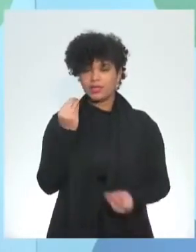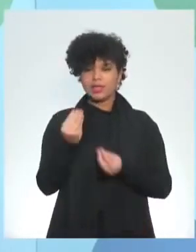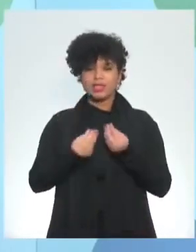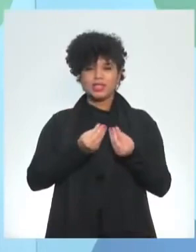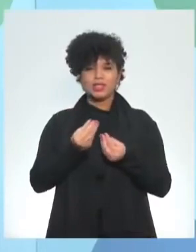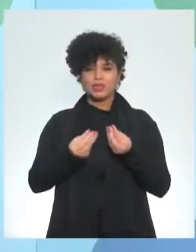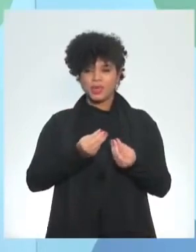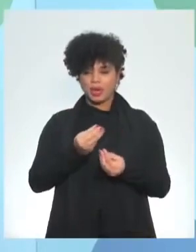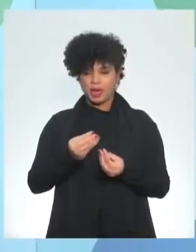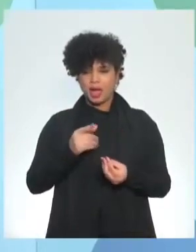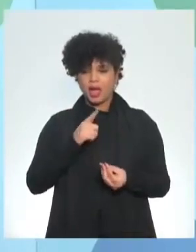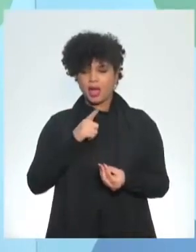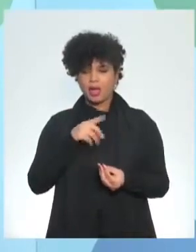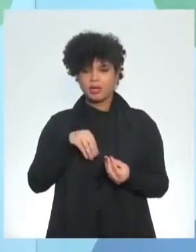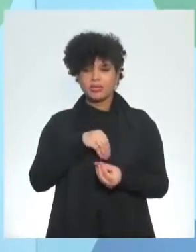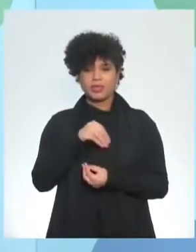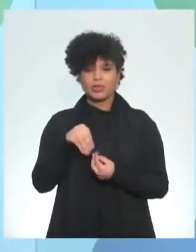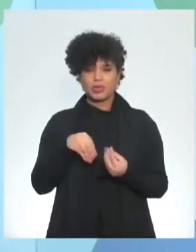vou fazer